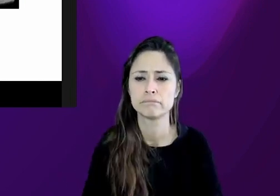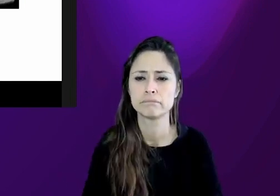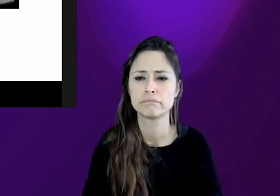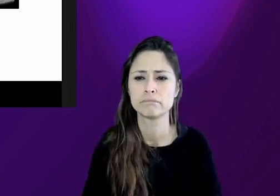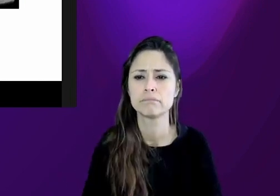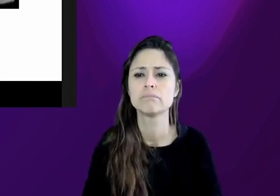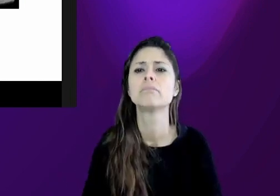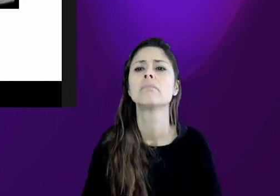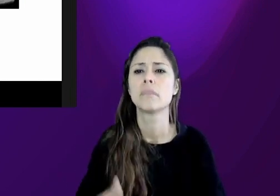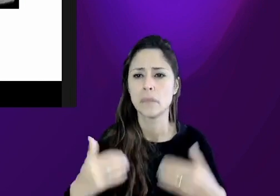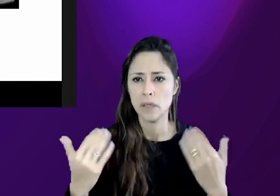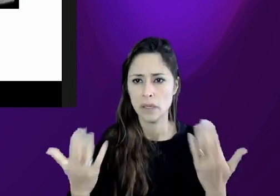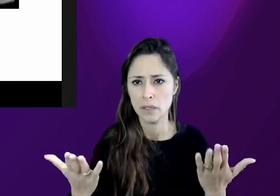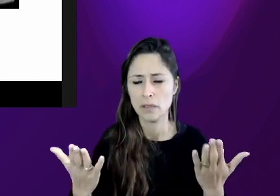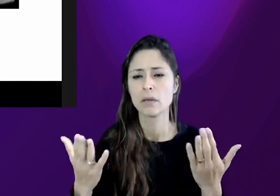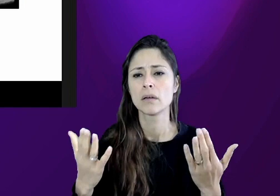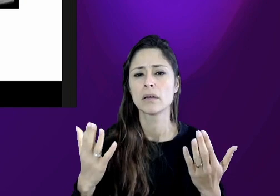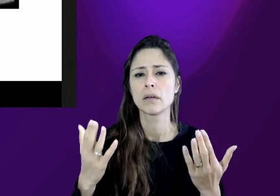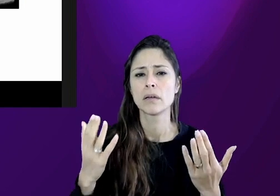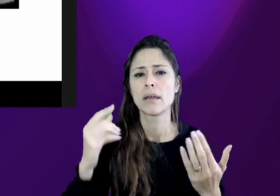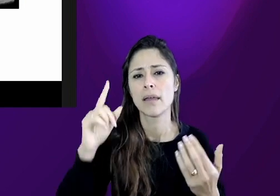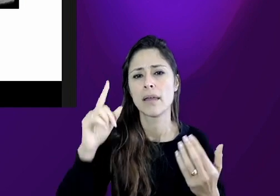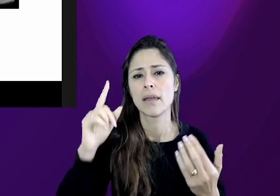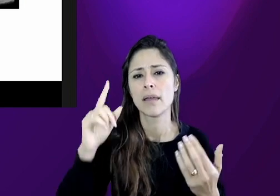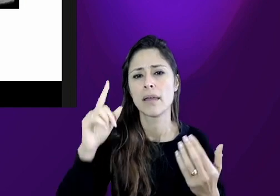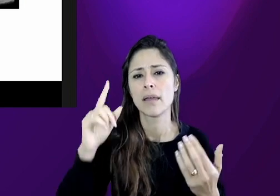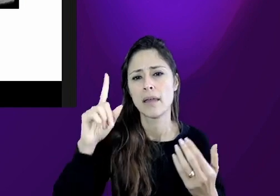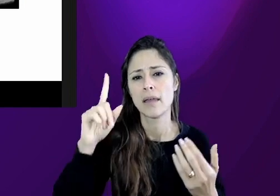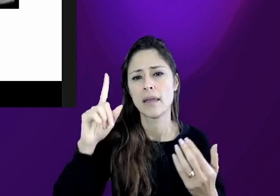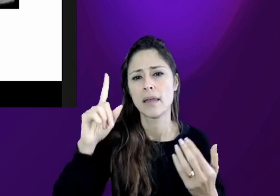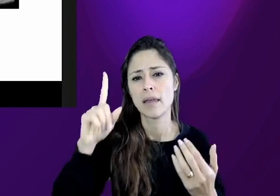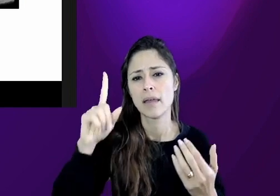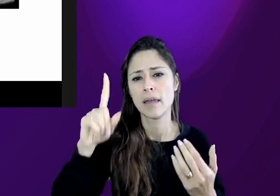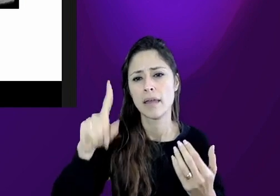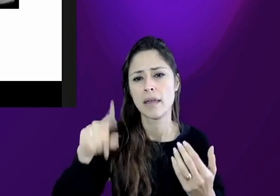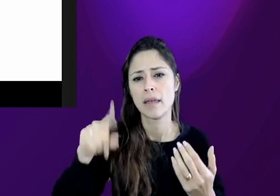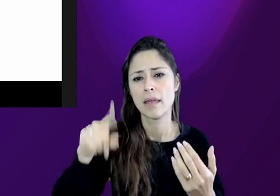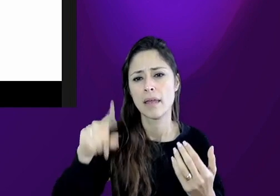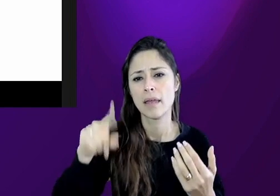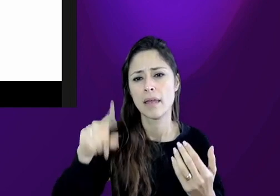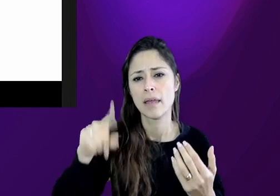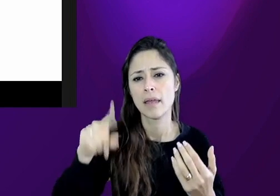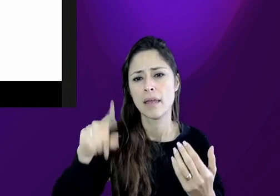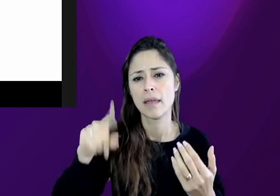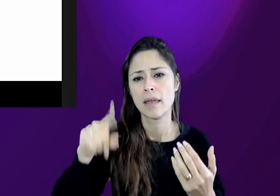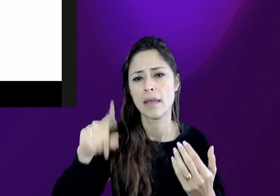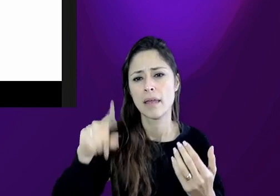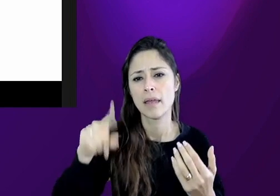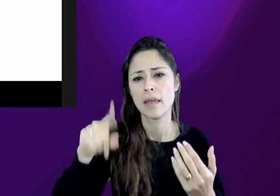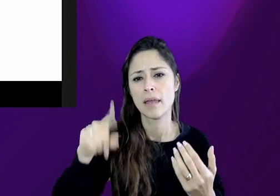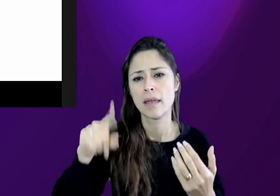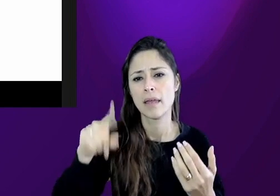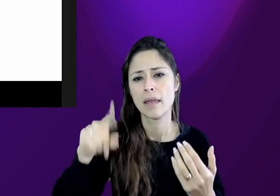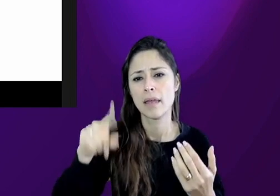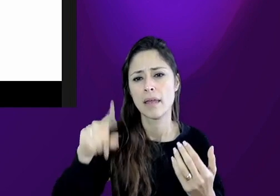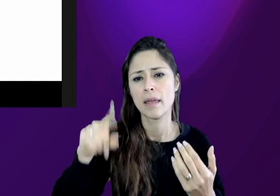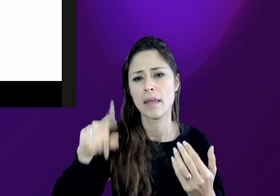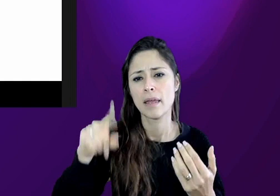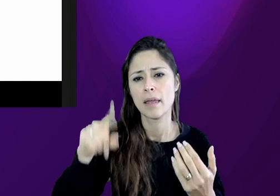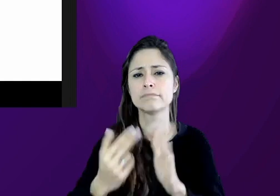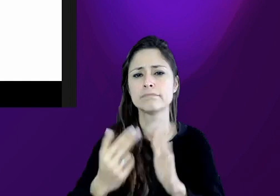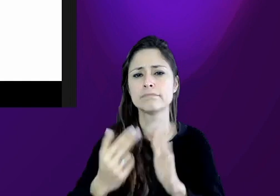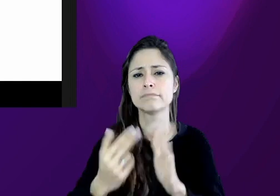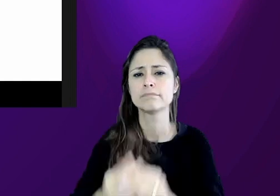Apesar de um pilar importante, a cirurgia isolada é considerada somente nos casos iniciais da doença. O tratamento